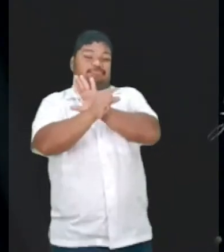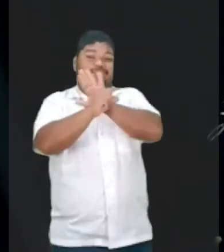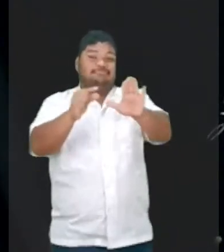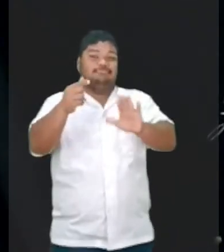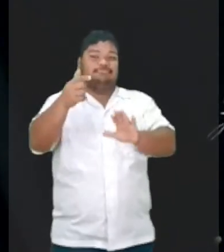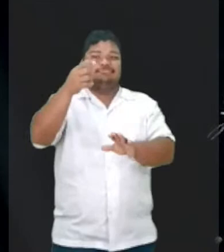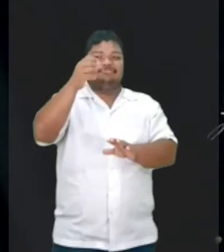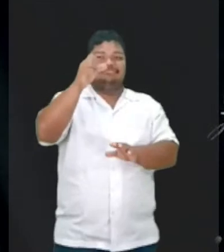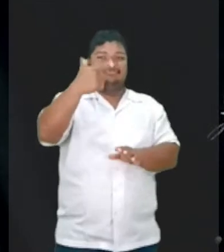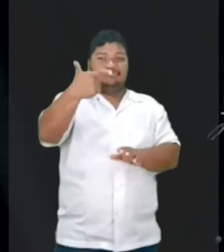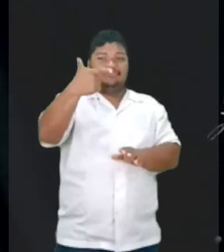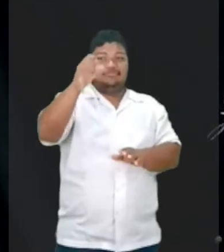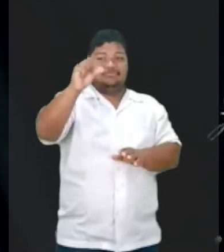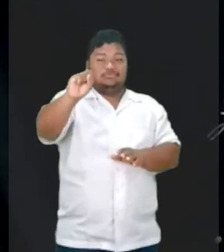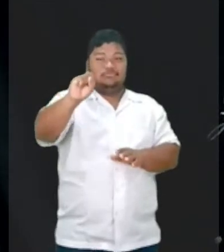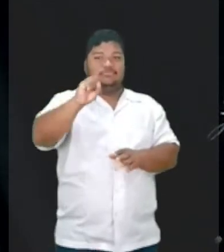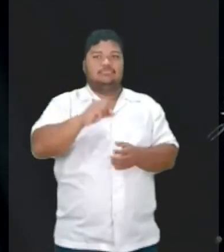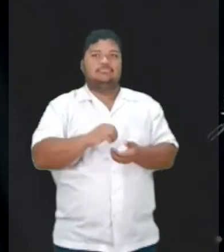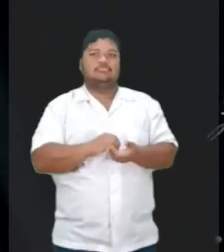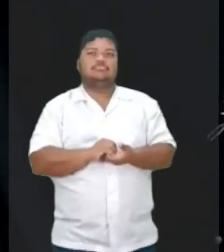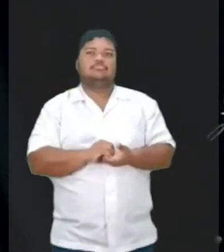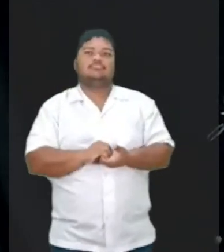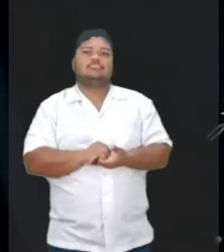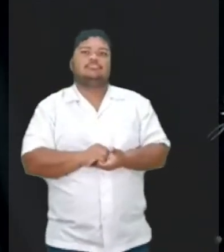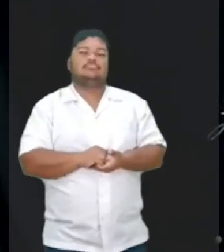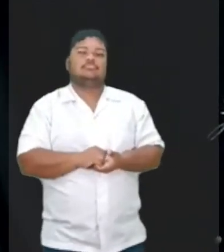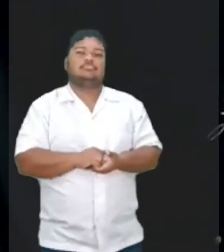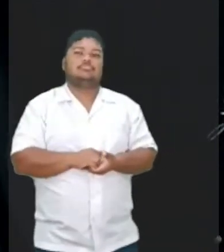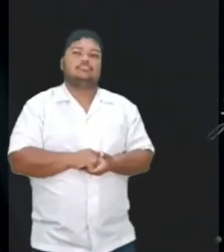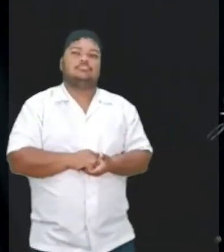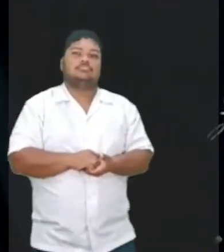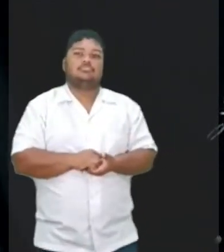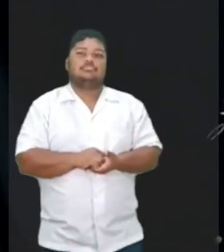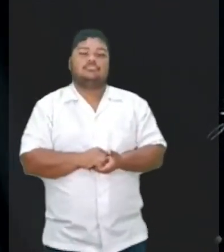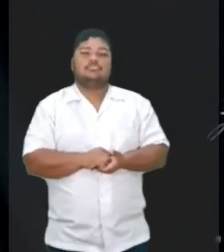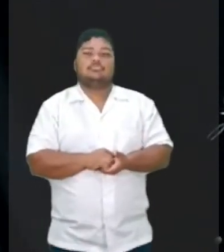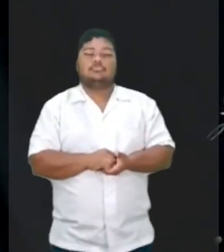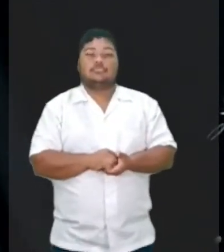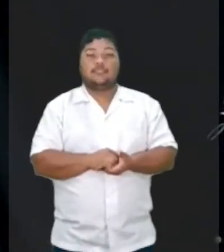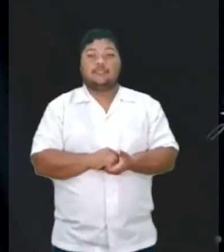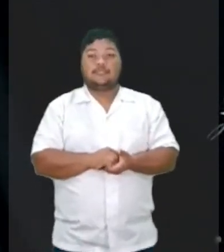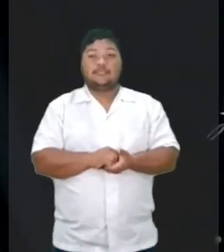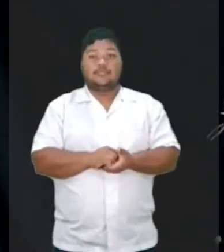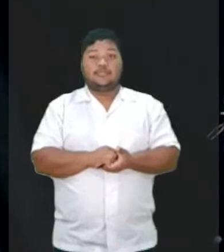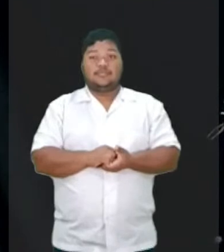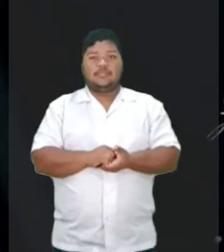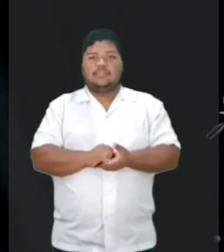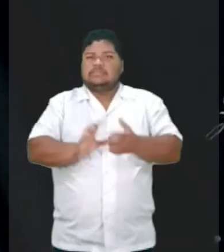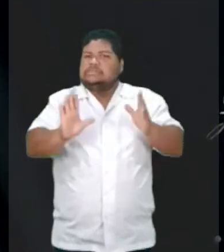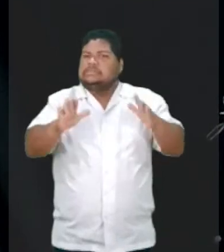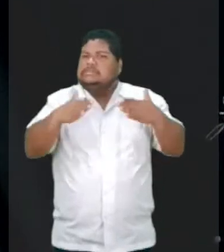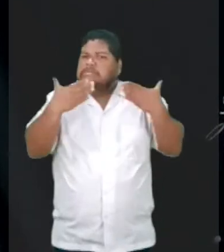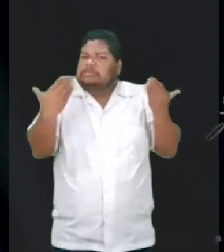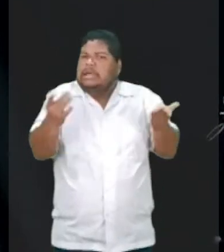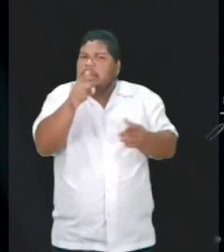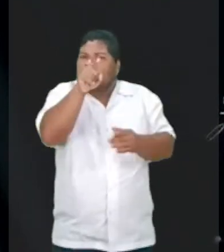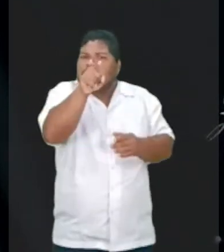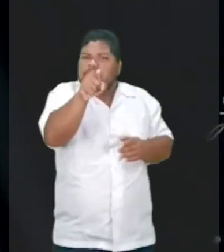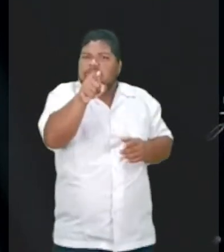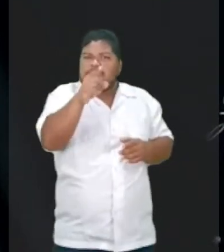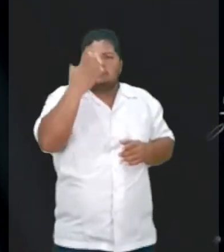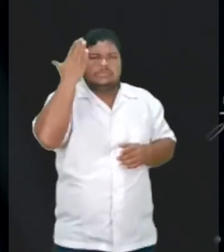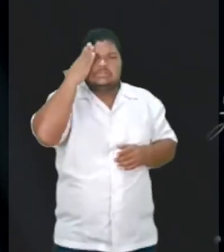diz assim, vamos ler juntos, respeitando a pontuação e as pausas. Diz assim: será que vocês não